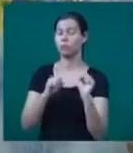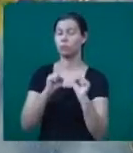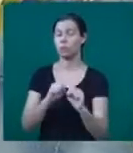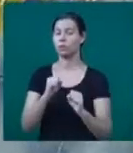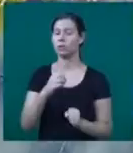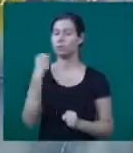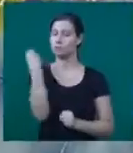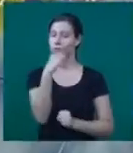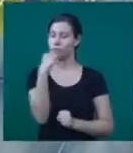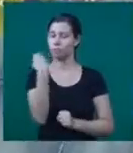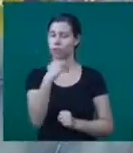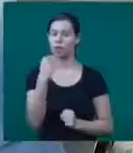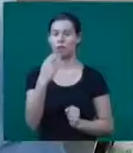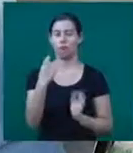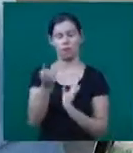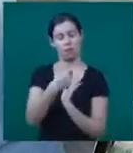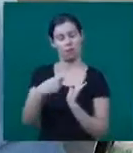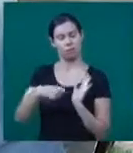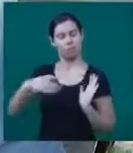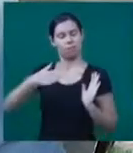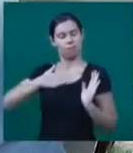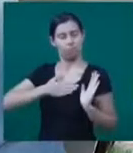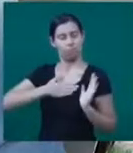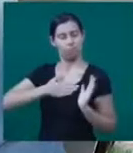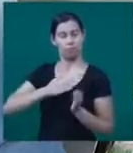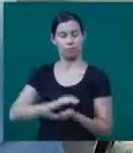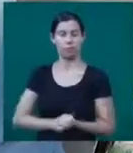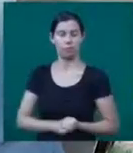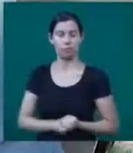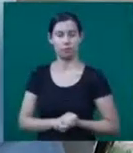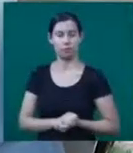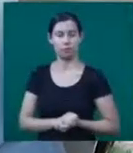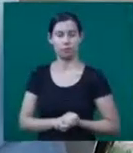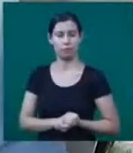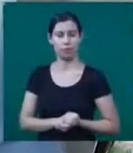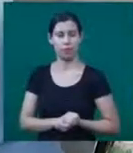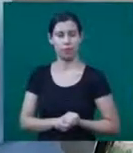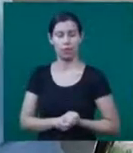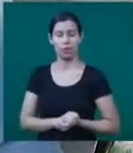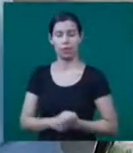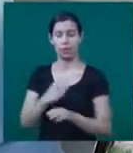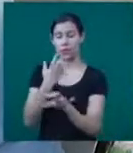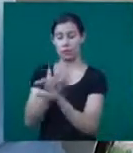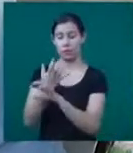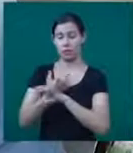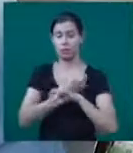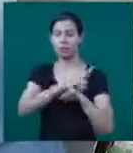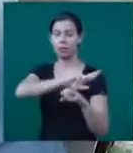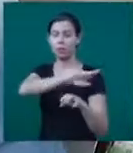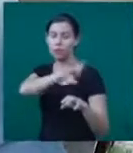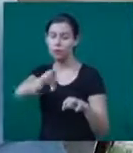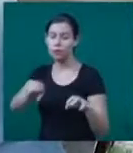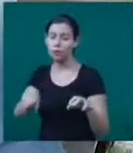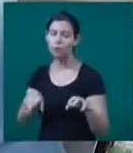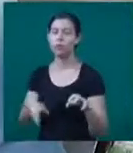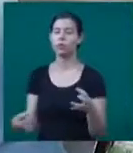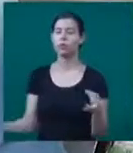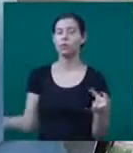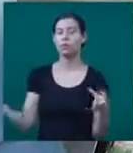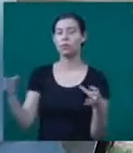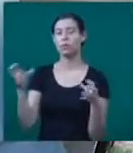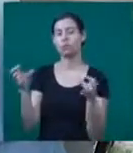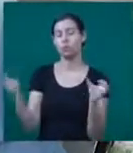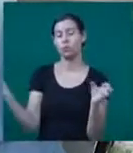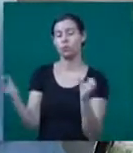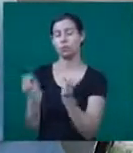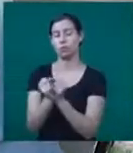incentiva o gosto pela escrita. Esse é um trabalho, digamos, com outras disciplinas. A história e a geografia vão estar também inseridas nesses assuntos